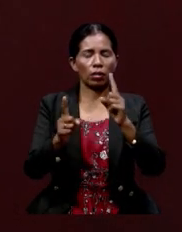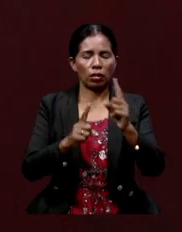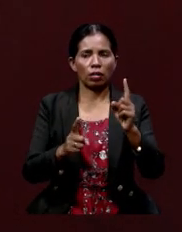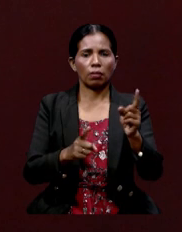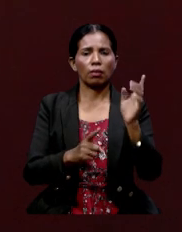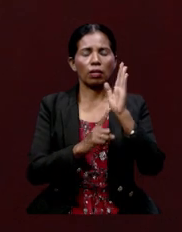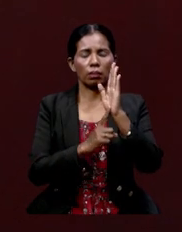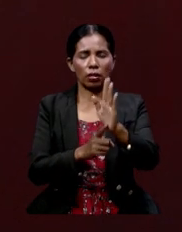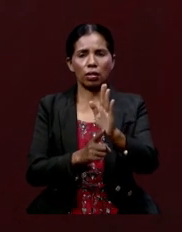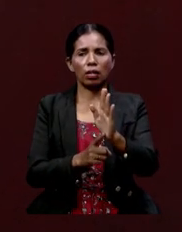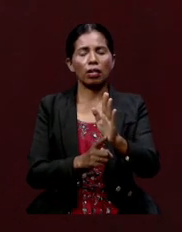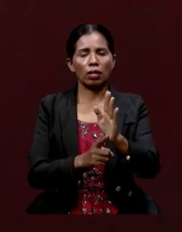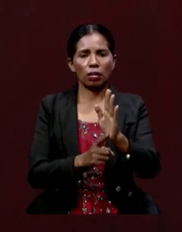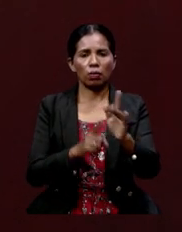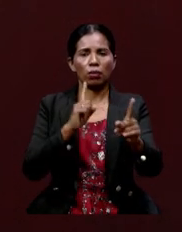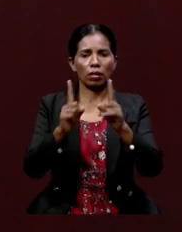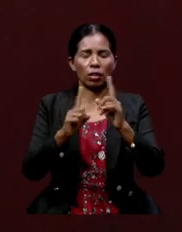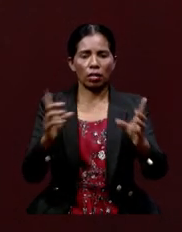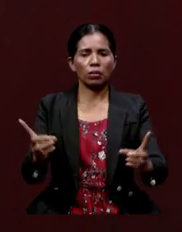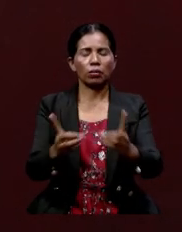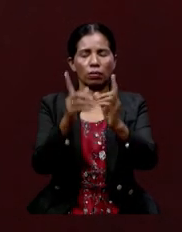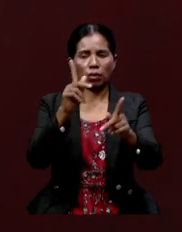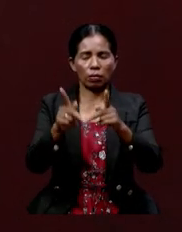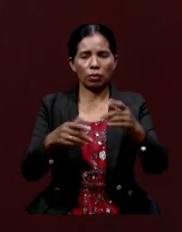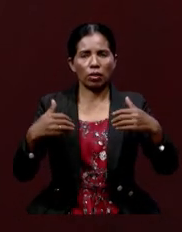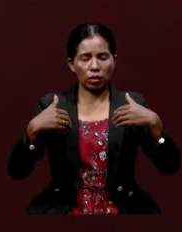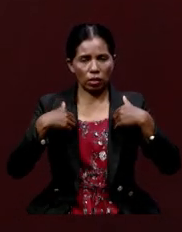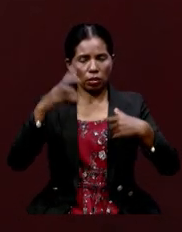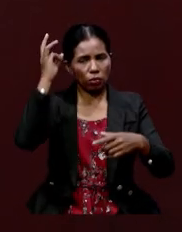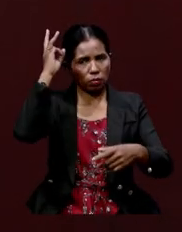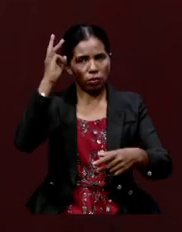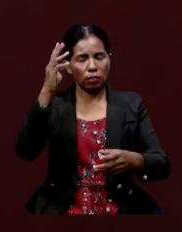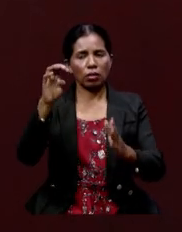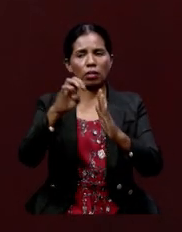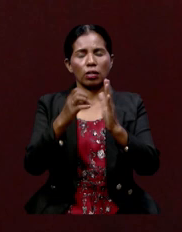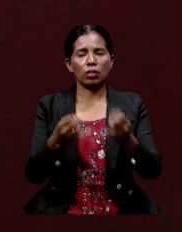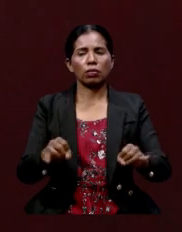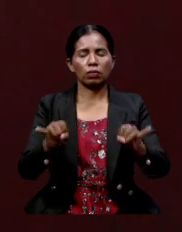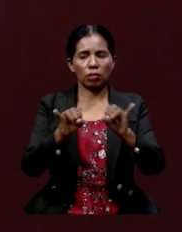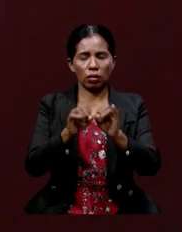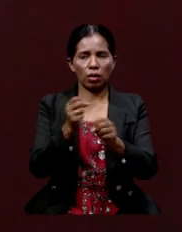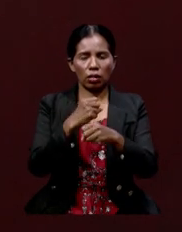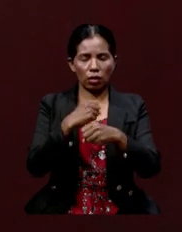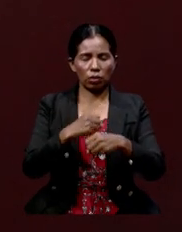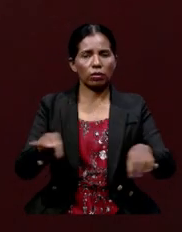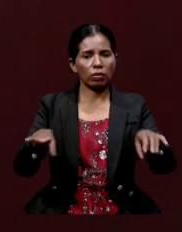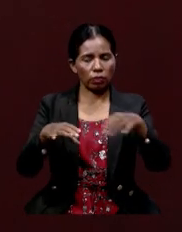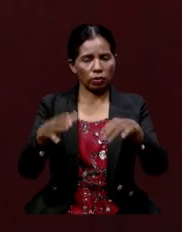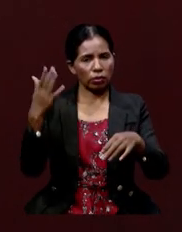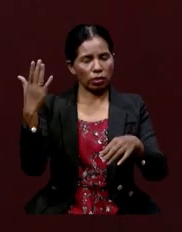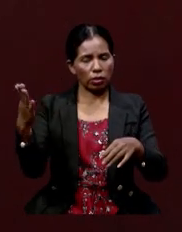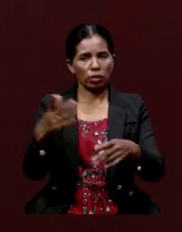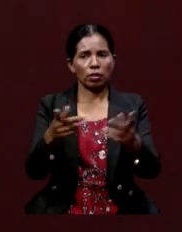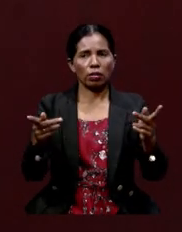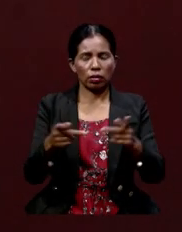direta odinune ia confusaun ba institusaun siran bem ke halo knar ia terenu depois